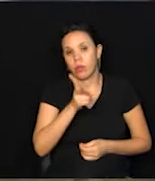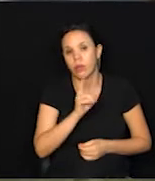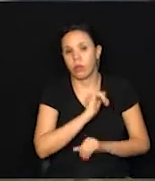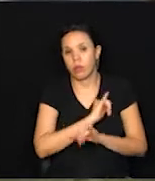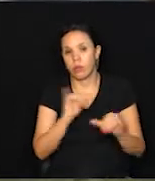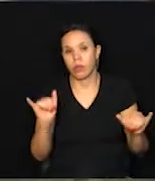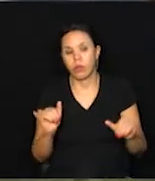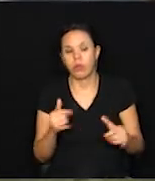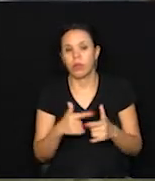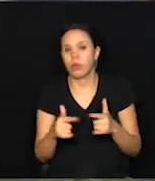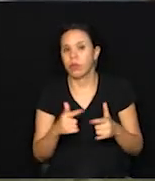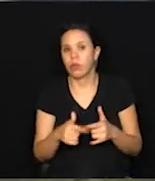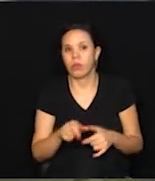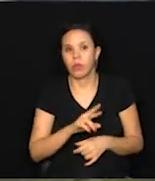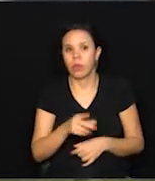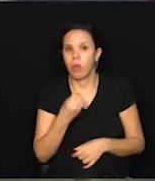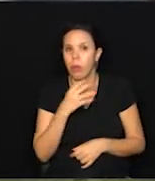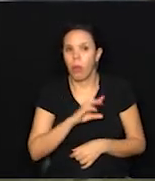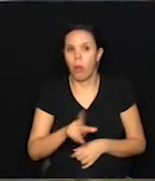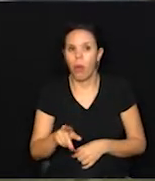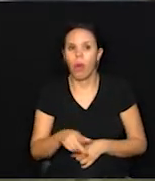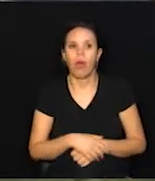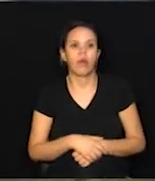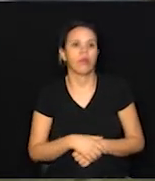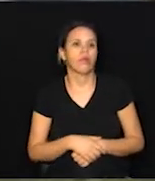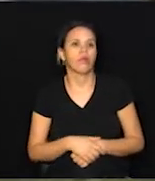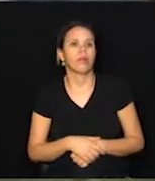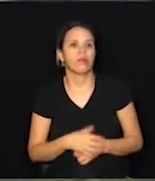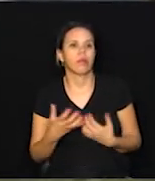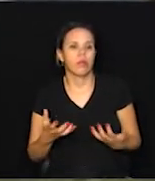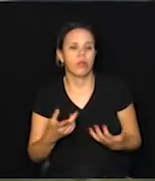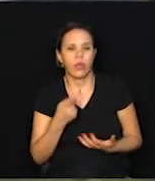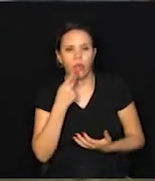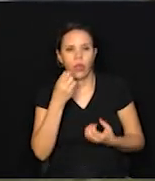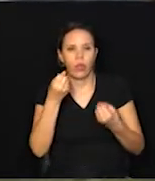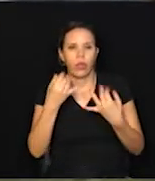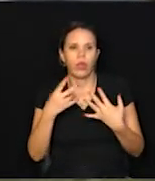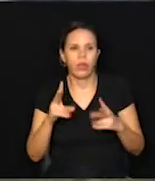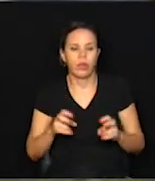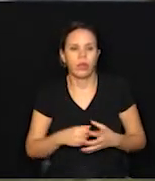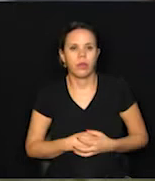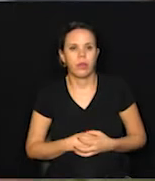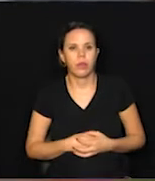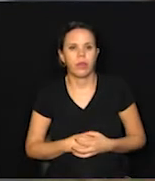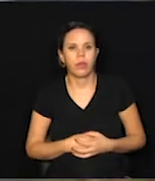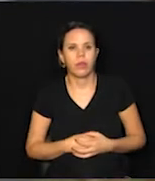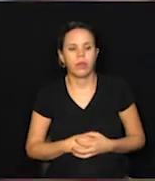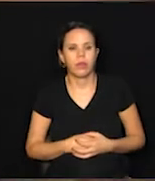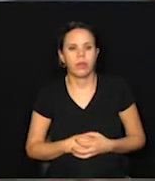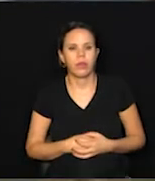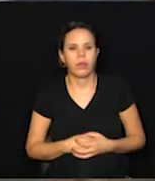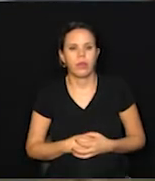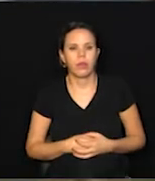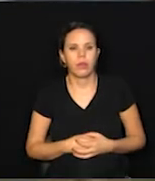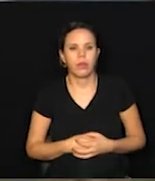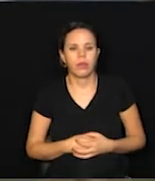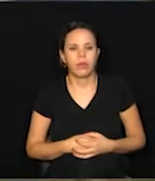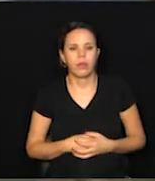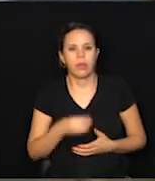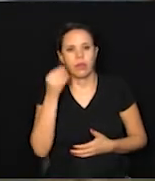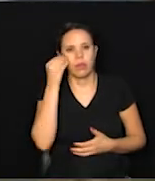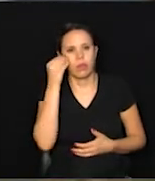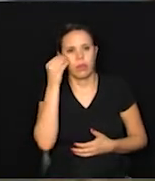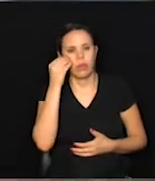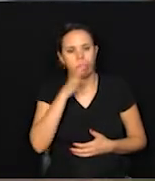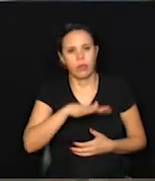a situação não está boa, né? Então, eu queria que vocês comentassem um pouco isso sobre, inclusive, a testagem,